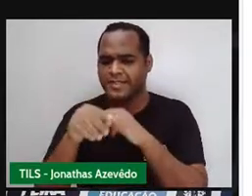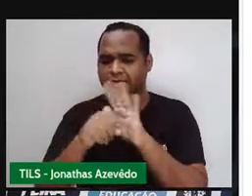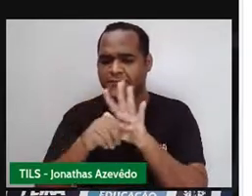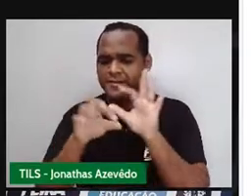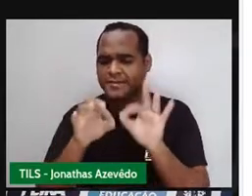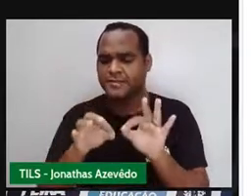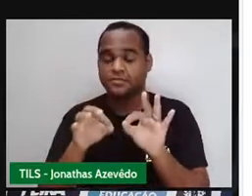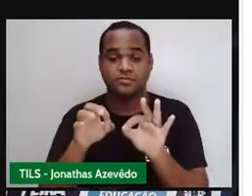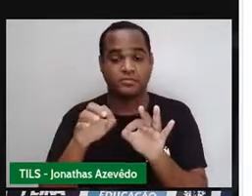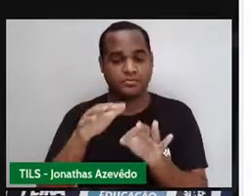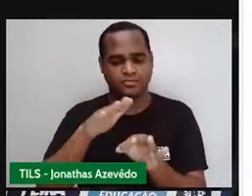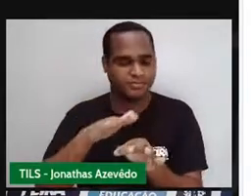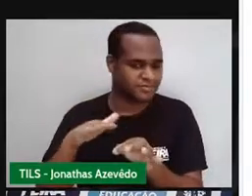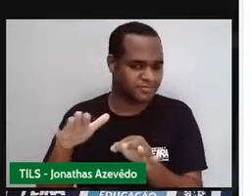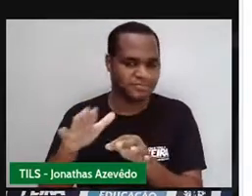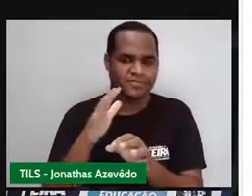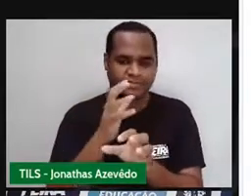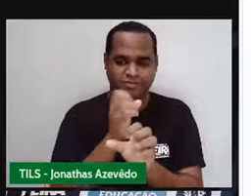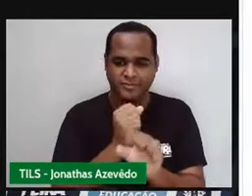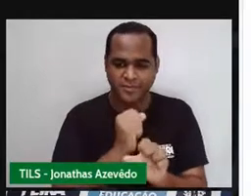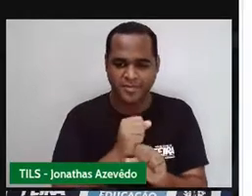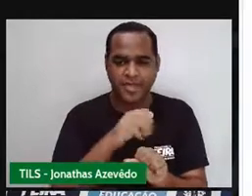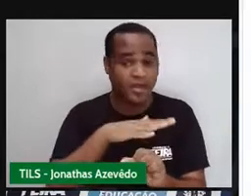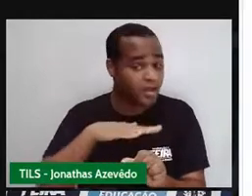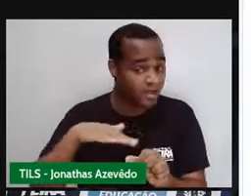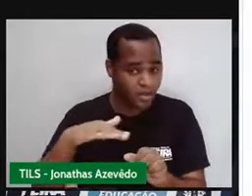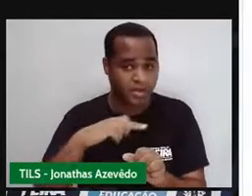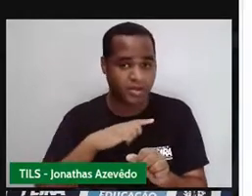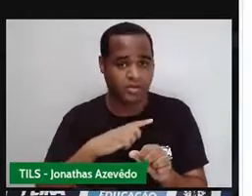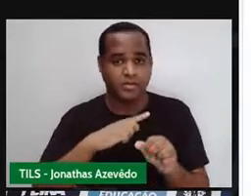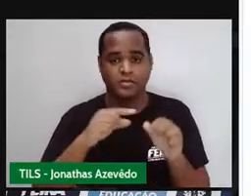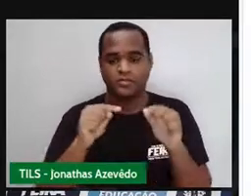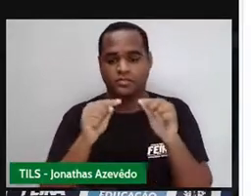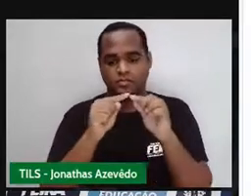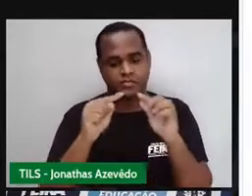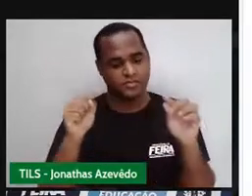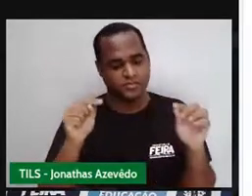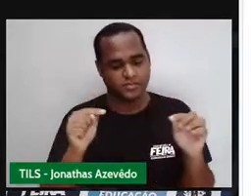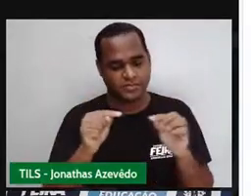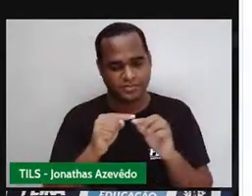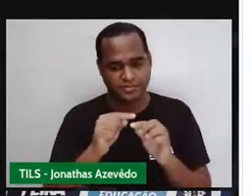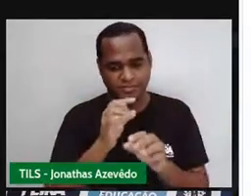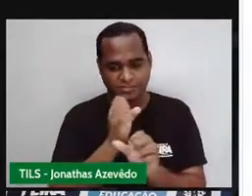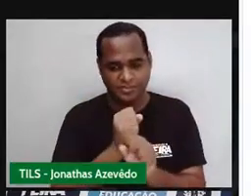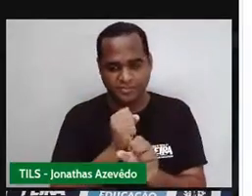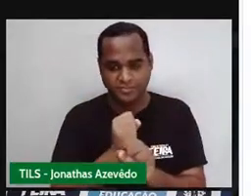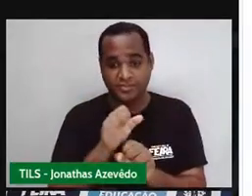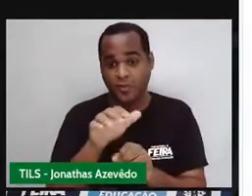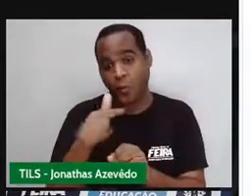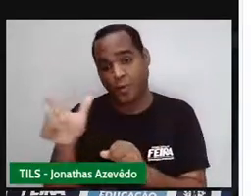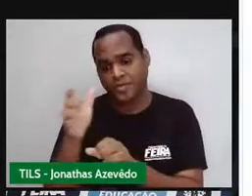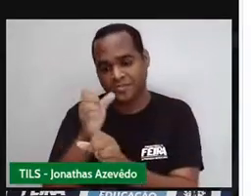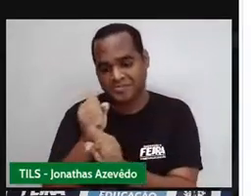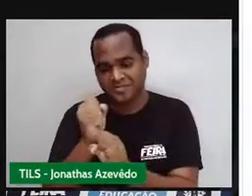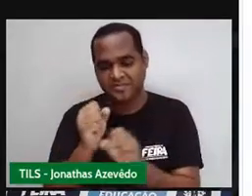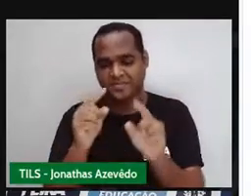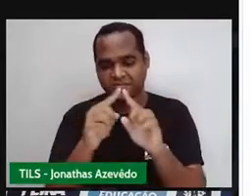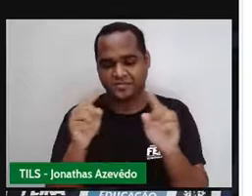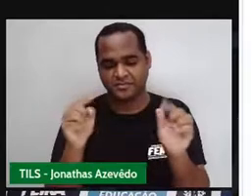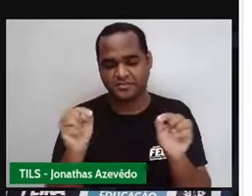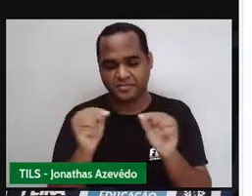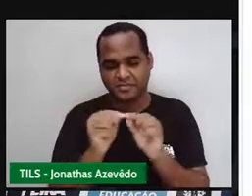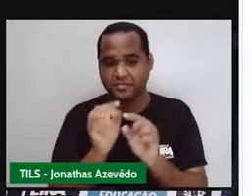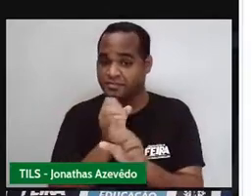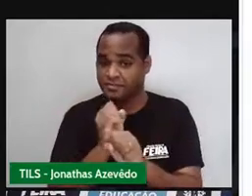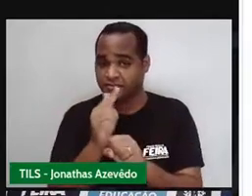e não se a gente calcula a área desse retângulo Zinho contornado se calcula a área do outro retângulo que